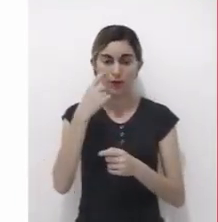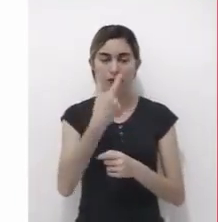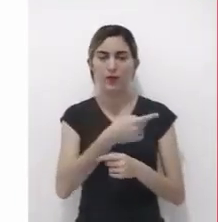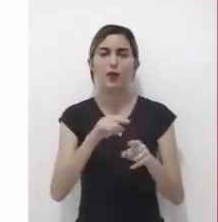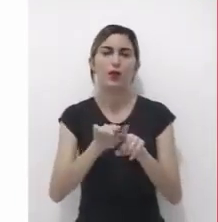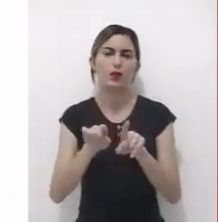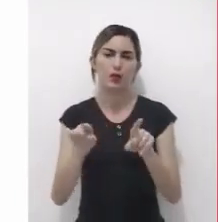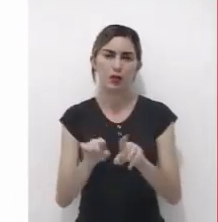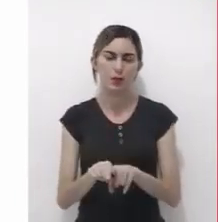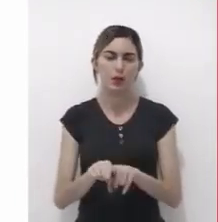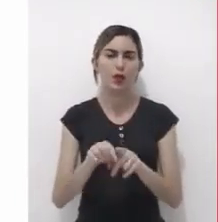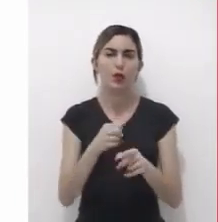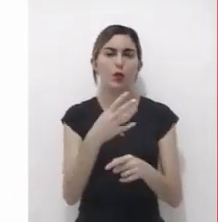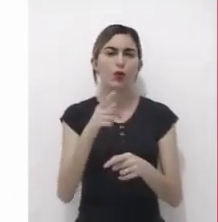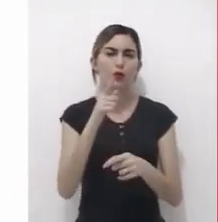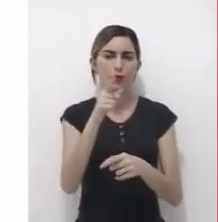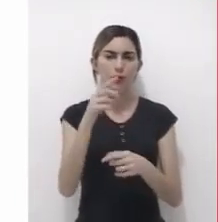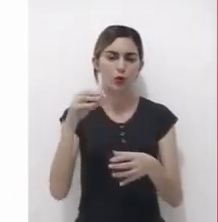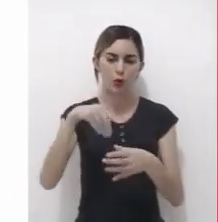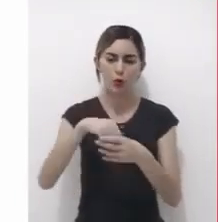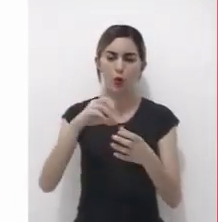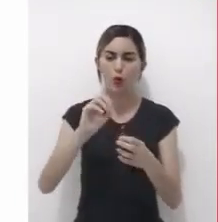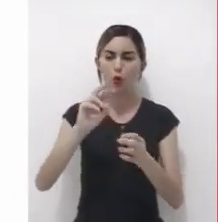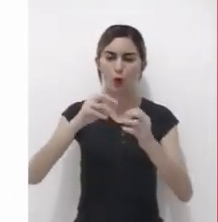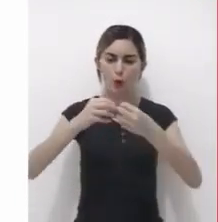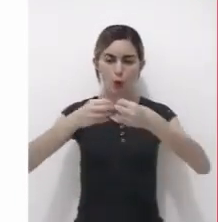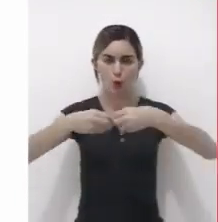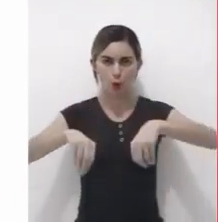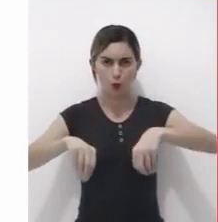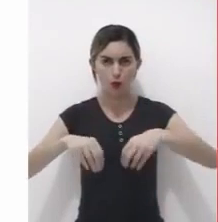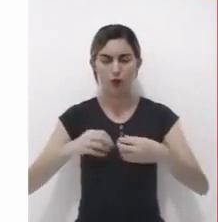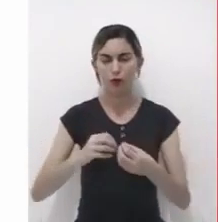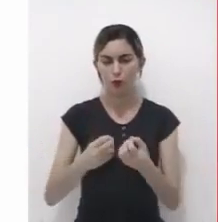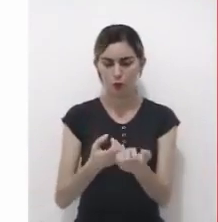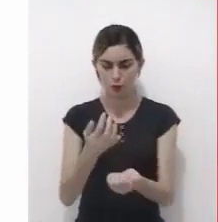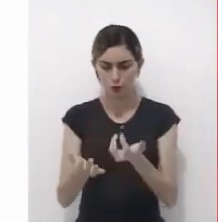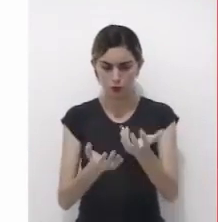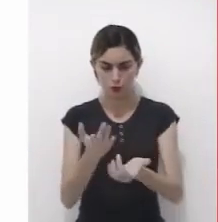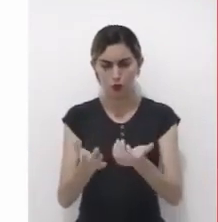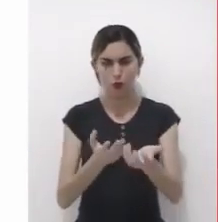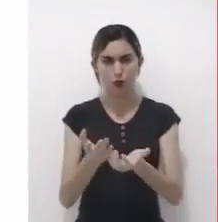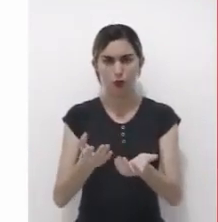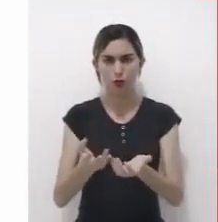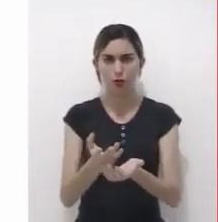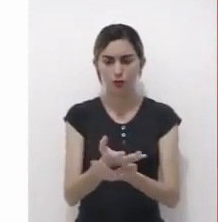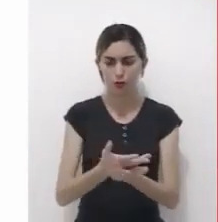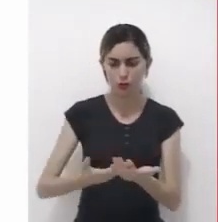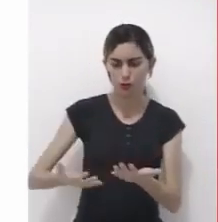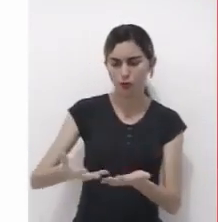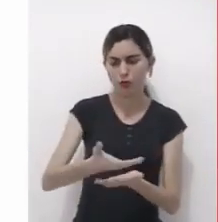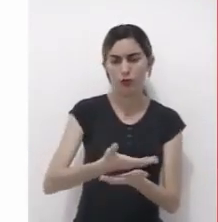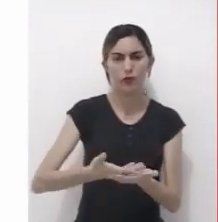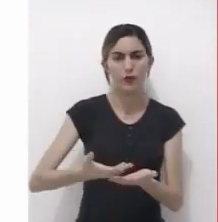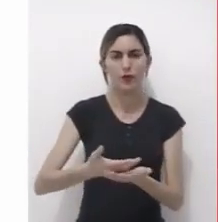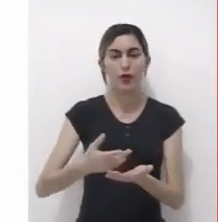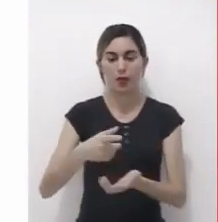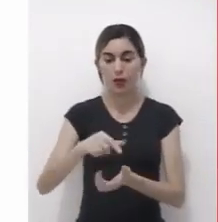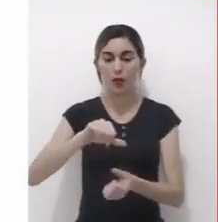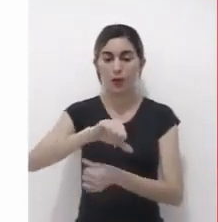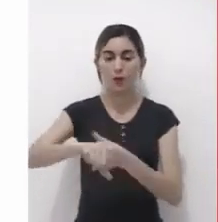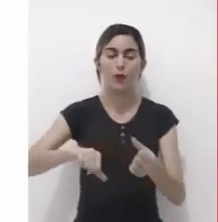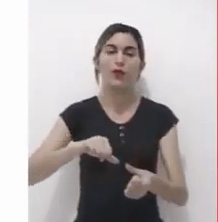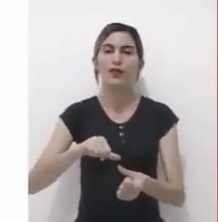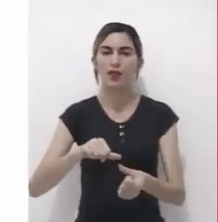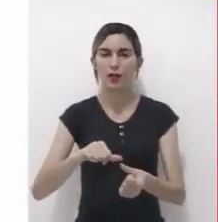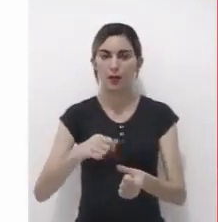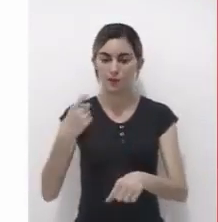para observar também quando você coloca um ovo para fritar numa panela que ele está no estado líquido e de repente